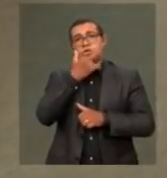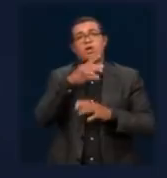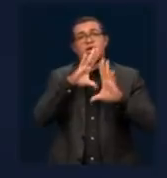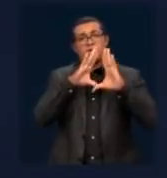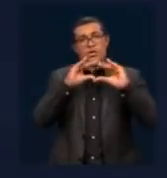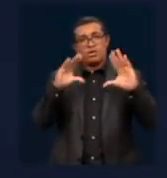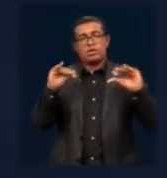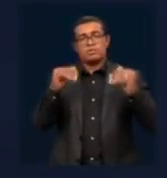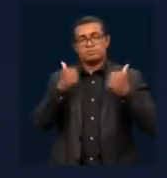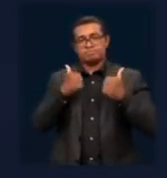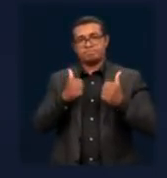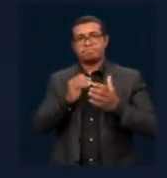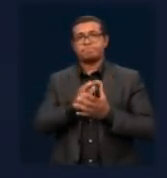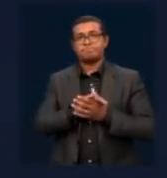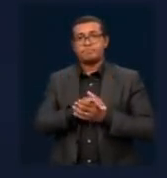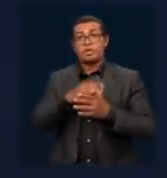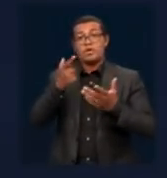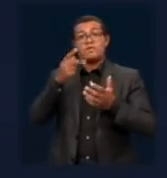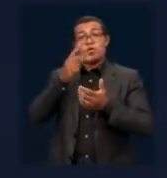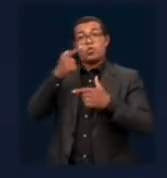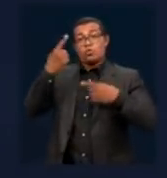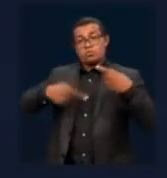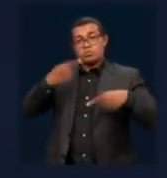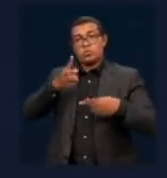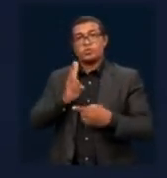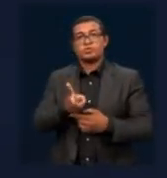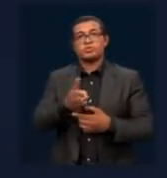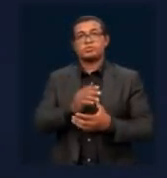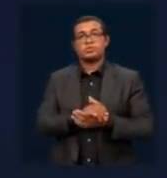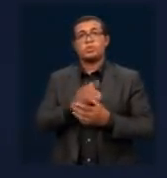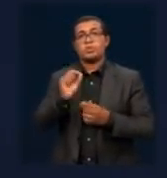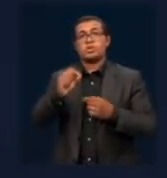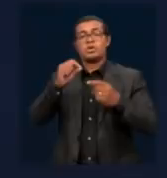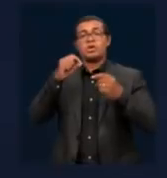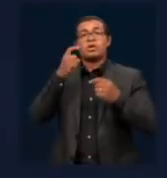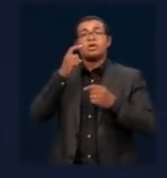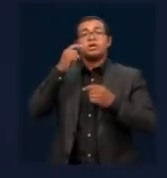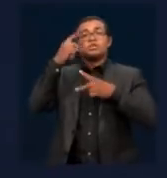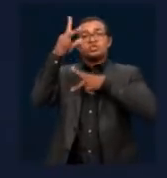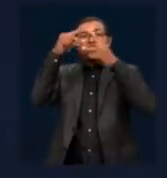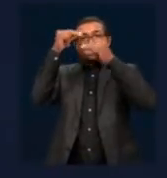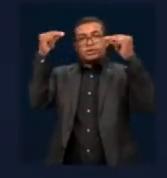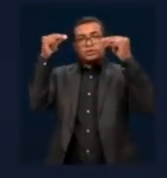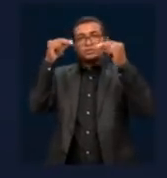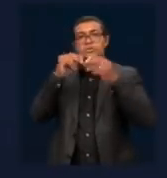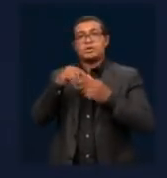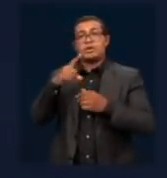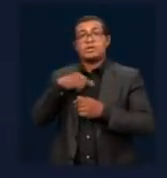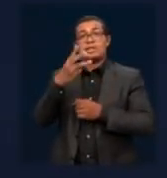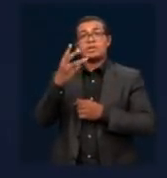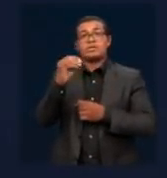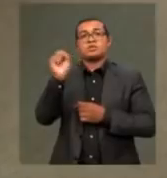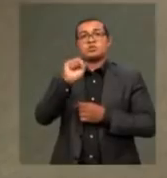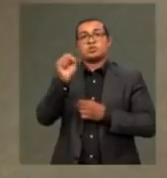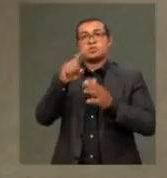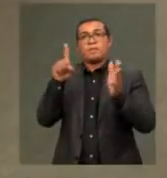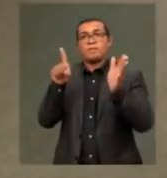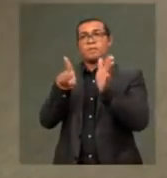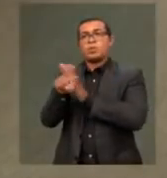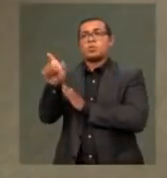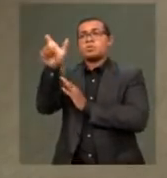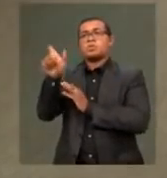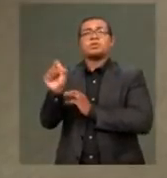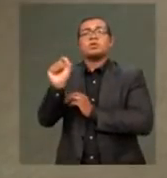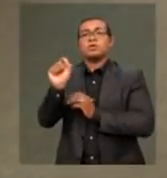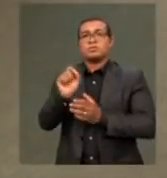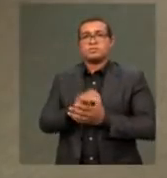tranquilidade a gente segue com o debate com a candidata jaqueline rocha do pt por favor candidata a senhora tem 30 segundos para quem vai a